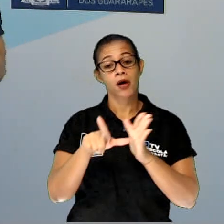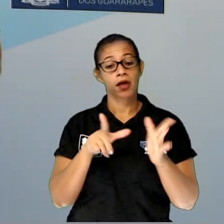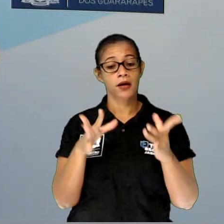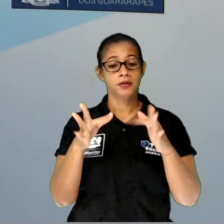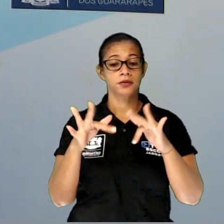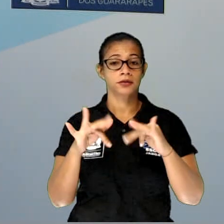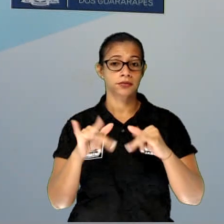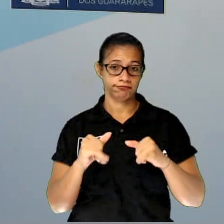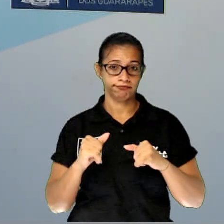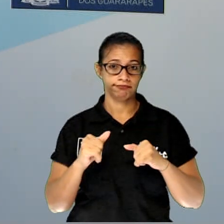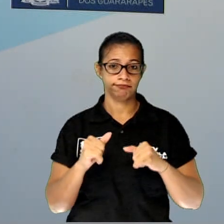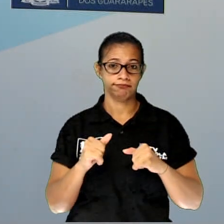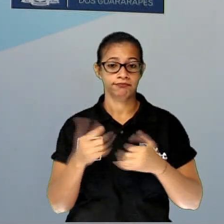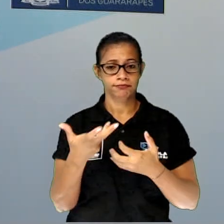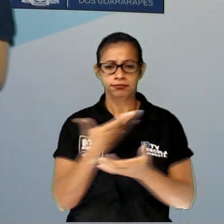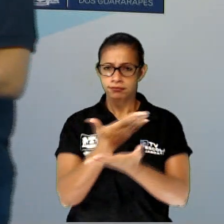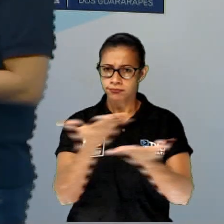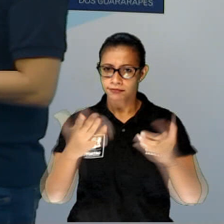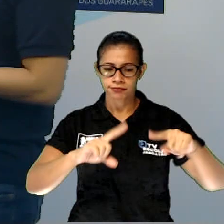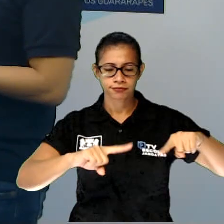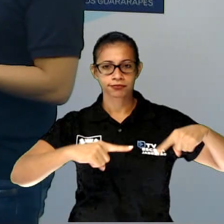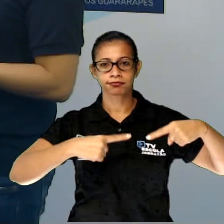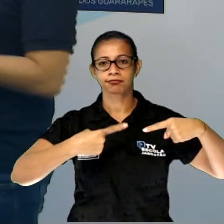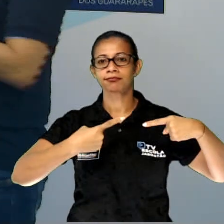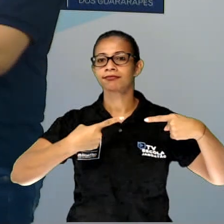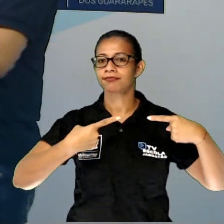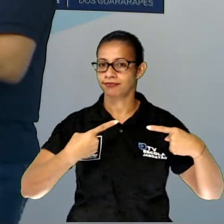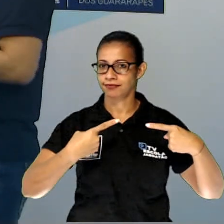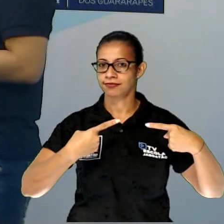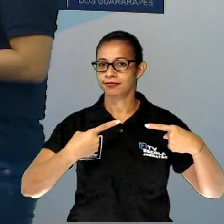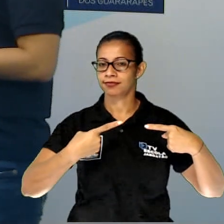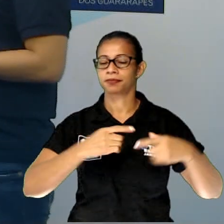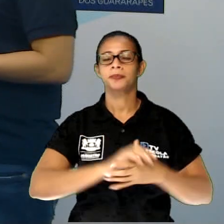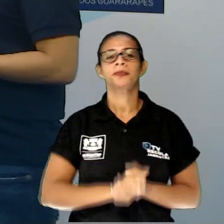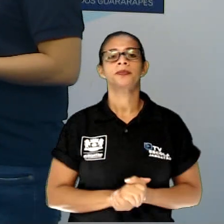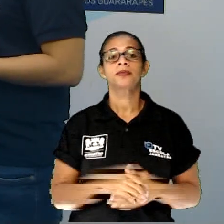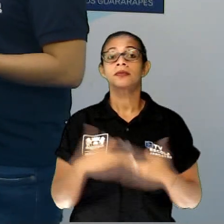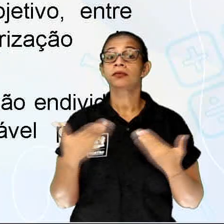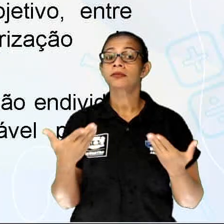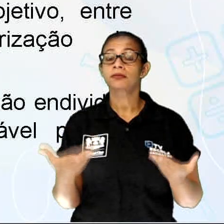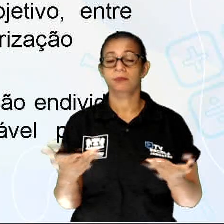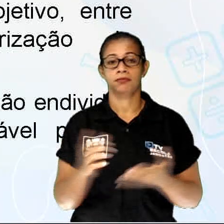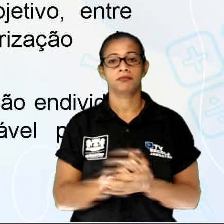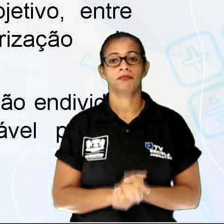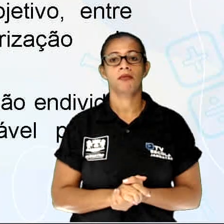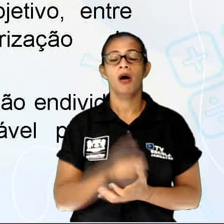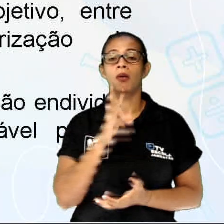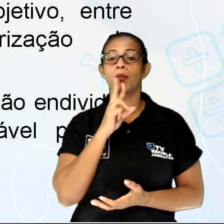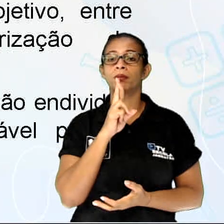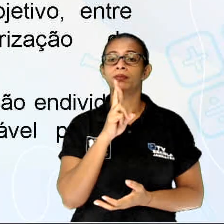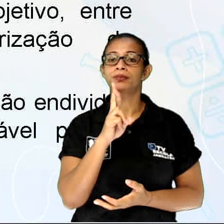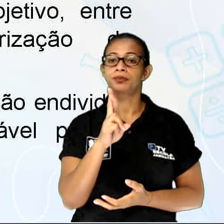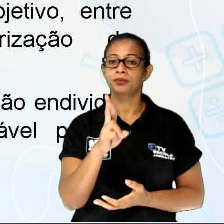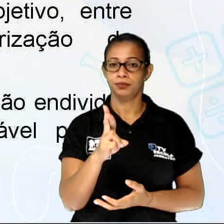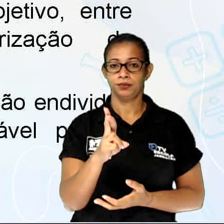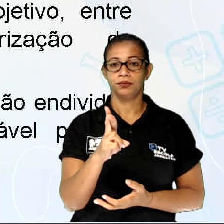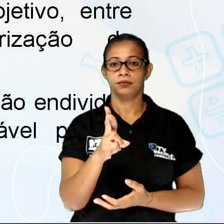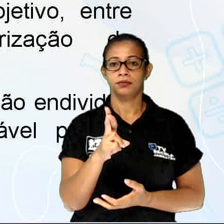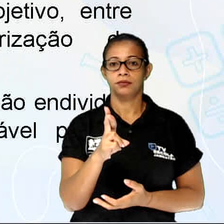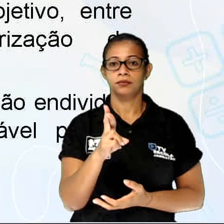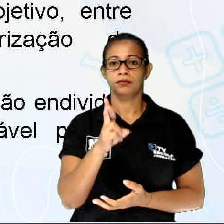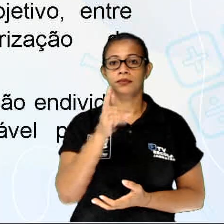eu gostaria de deixar um desafio, que é o seguinte: qual dessas afirmações sobre o governo de JK pode